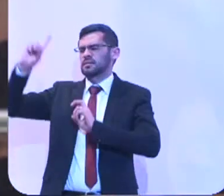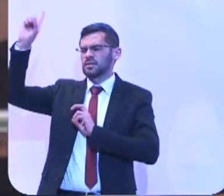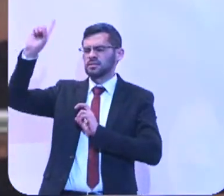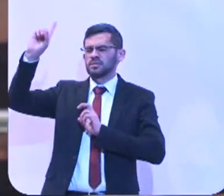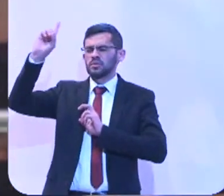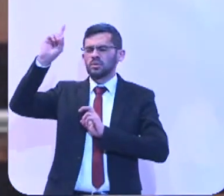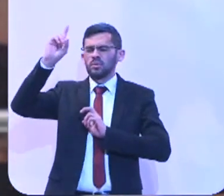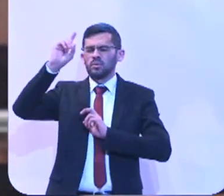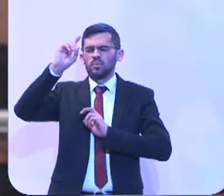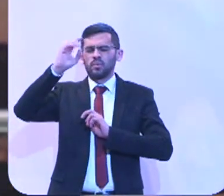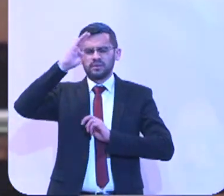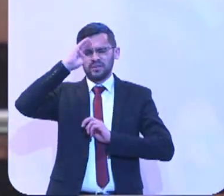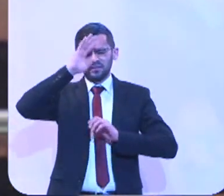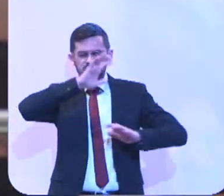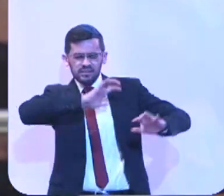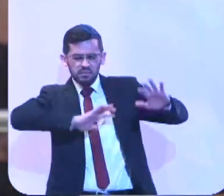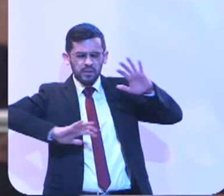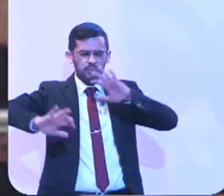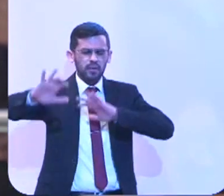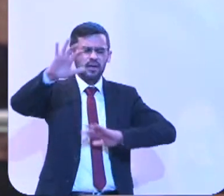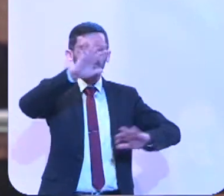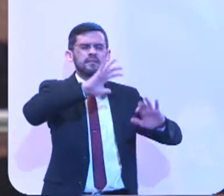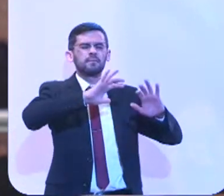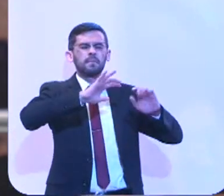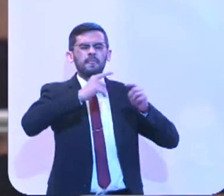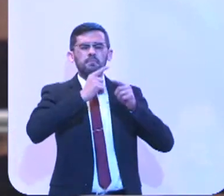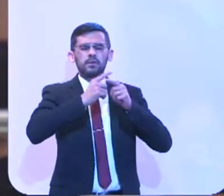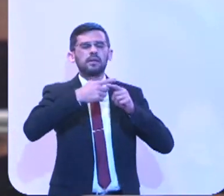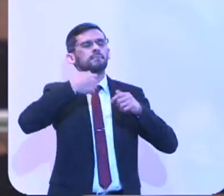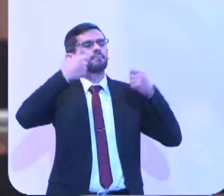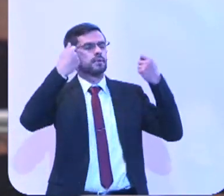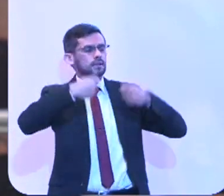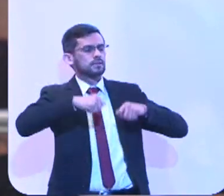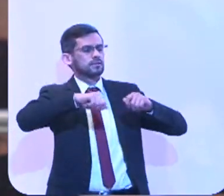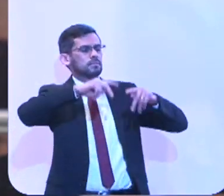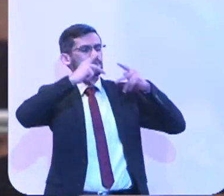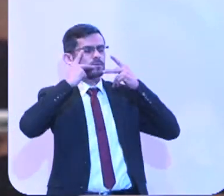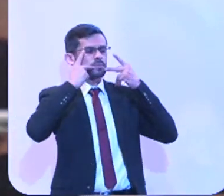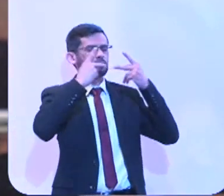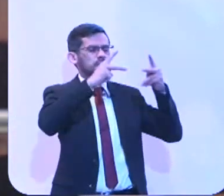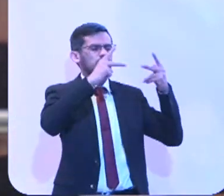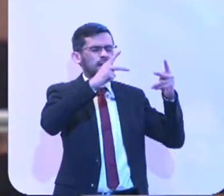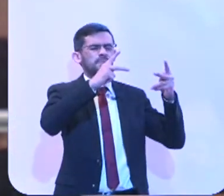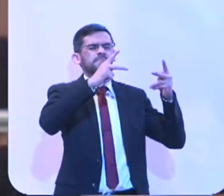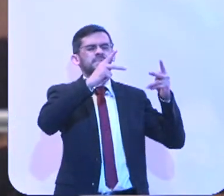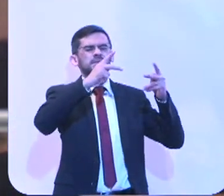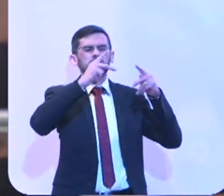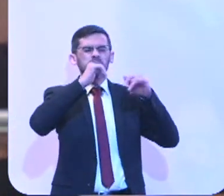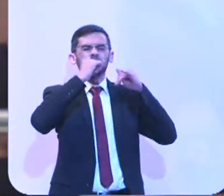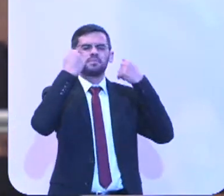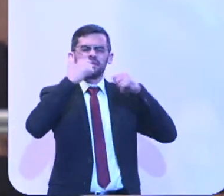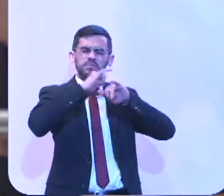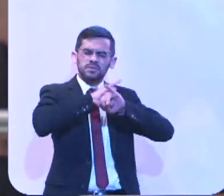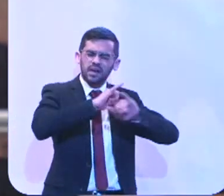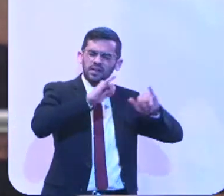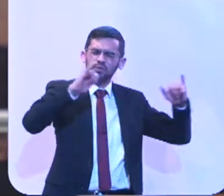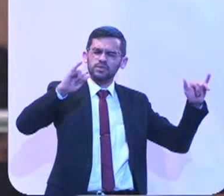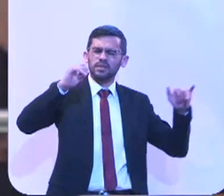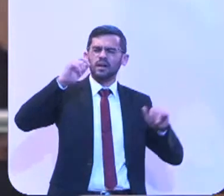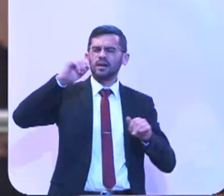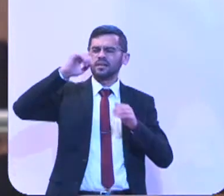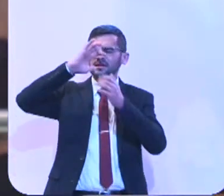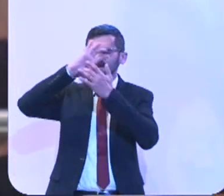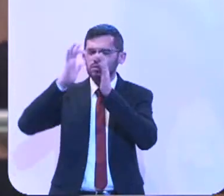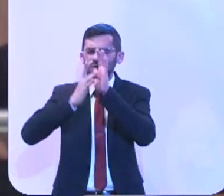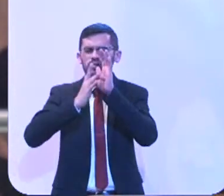que se prepara, porque os campos estão prontos. Uma colheita grandiosa o Senhor